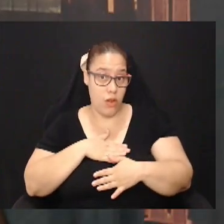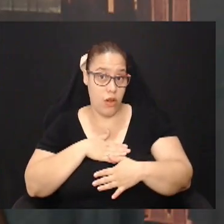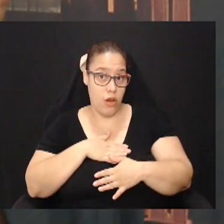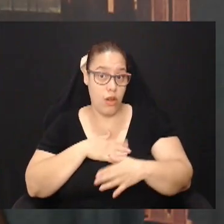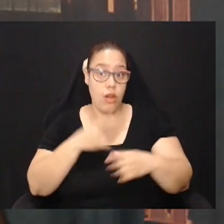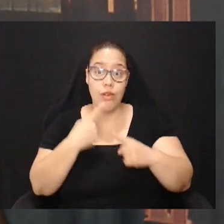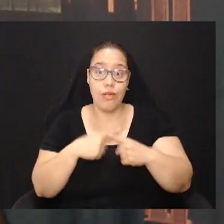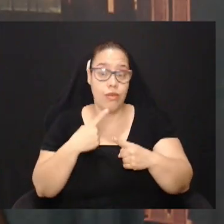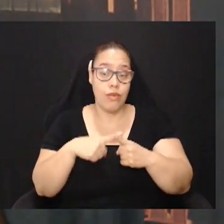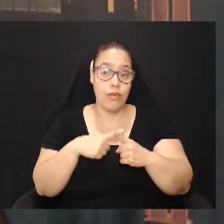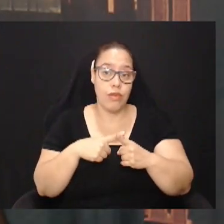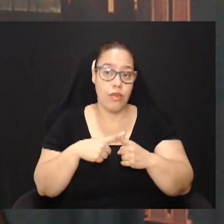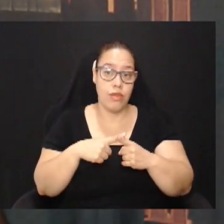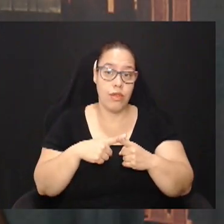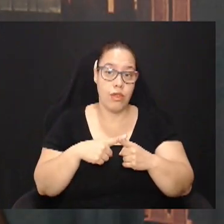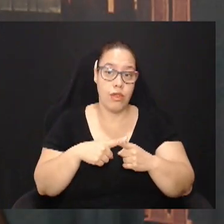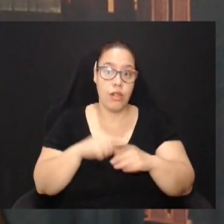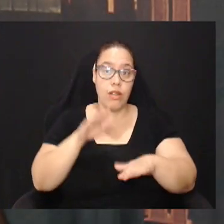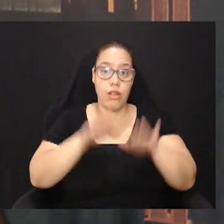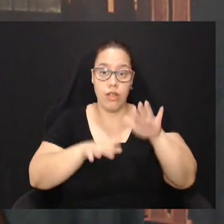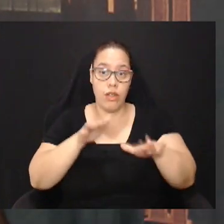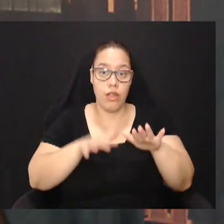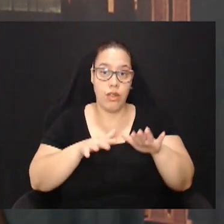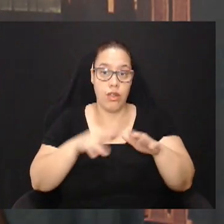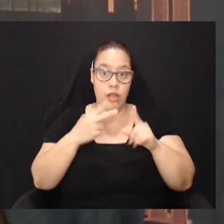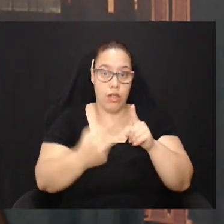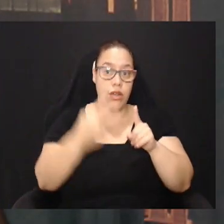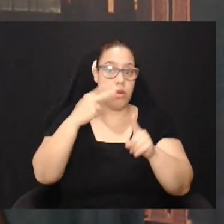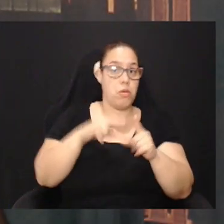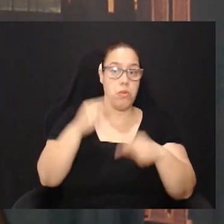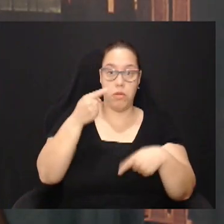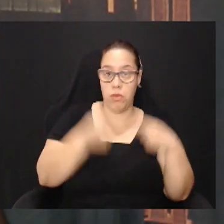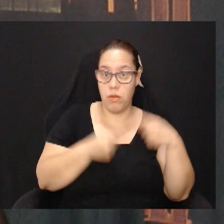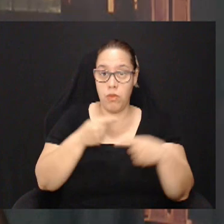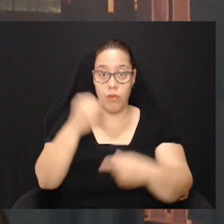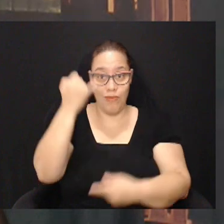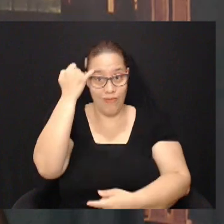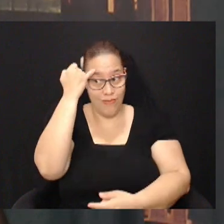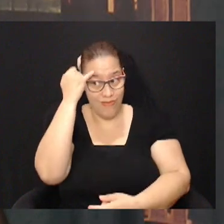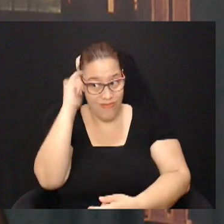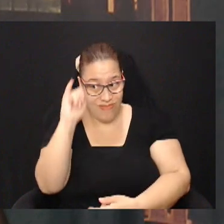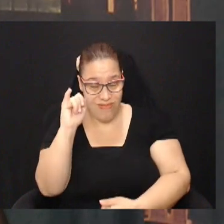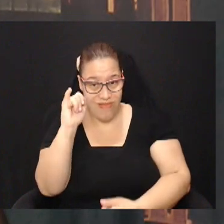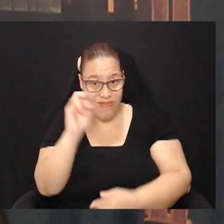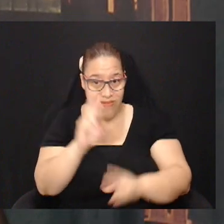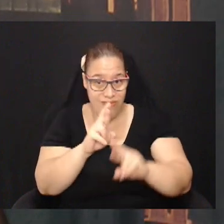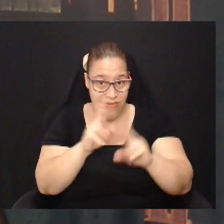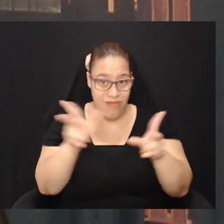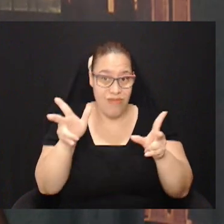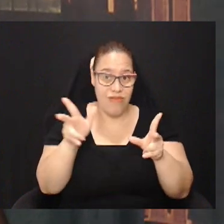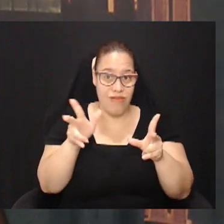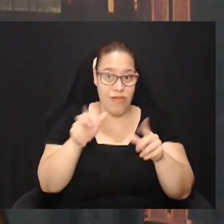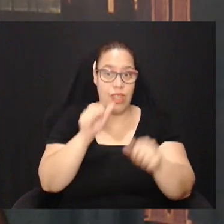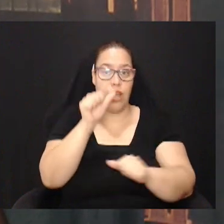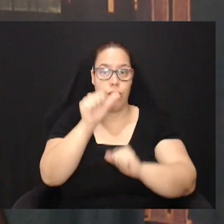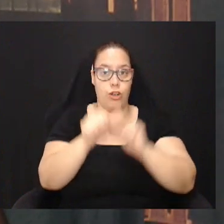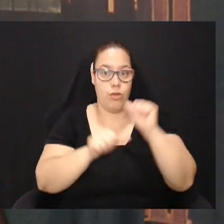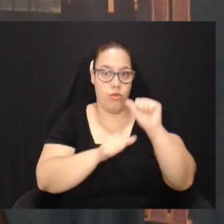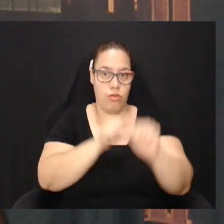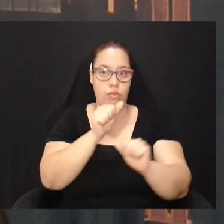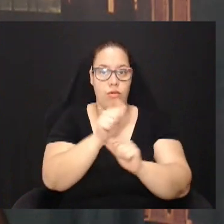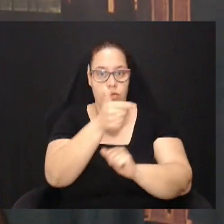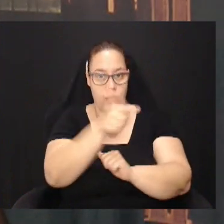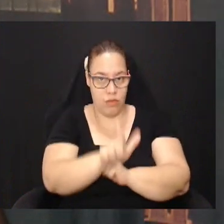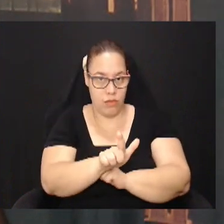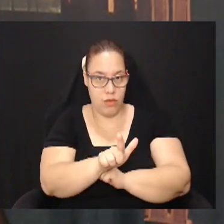era de um determinado ponto de vista político, ideológico. Então, a gente muda. De novo, se a gente está aberto a